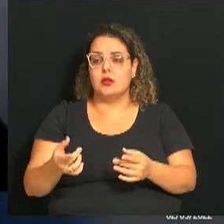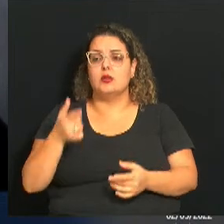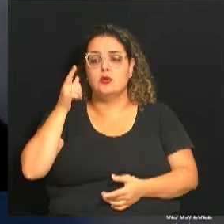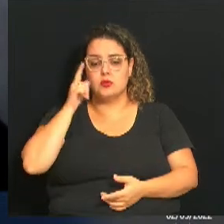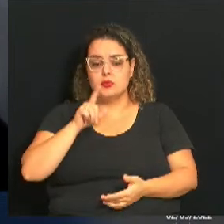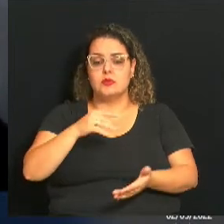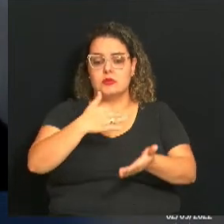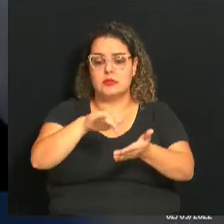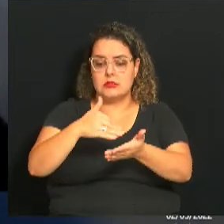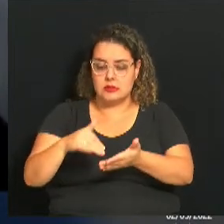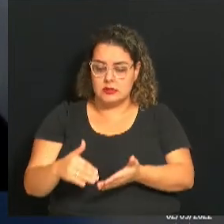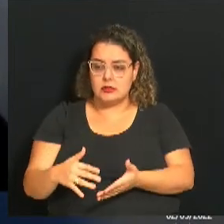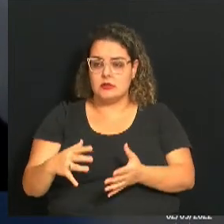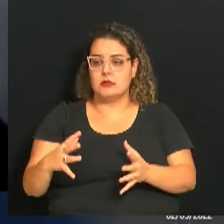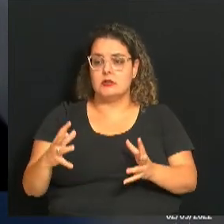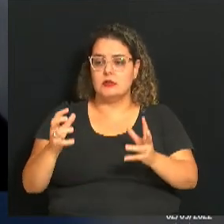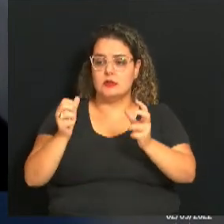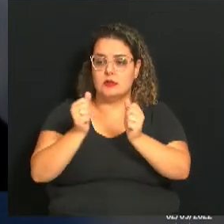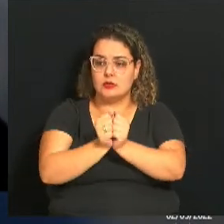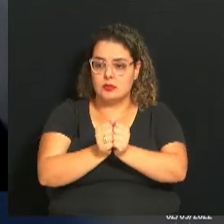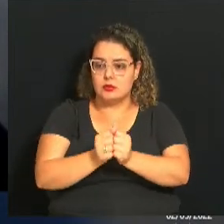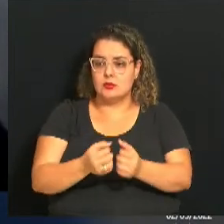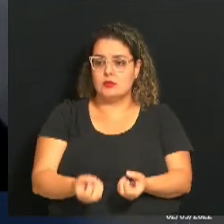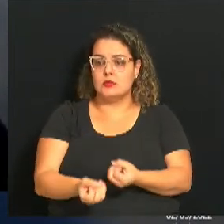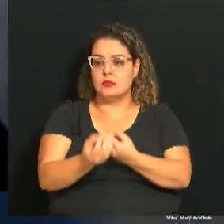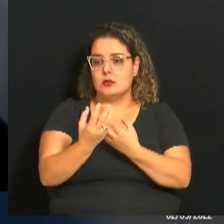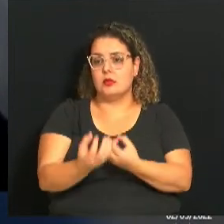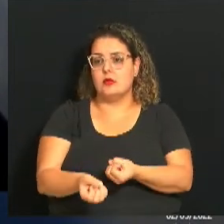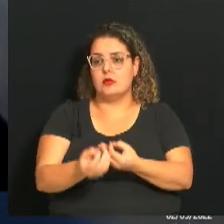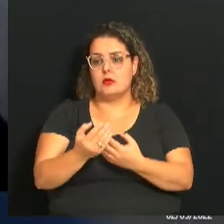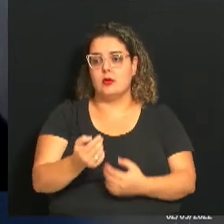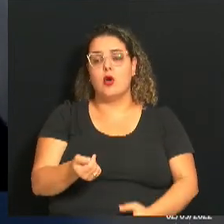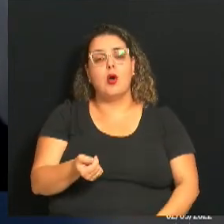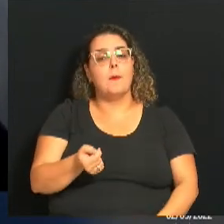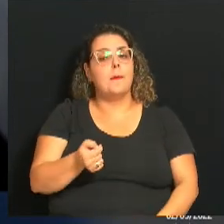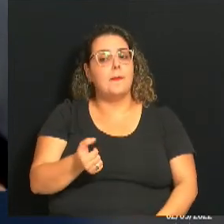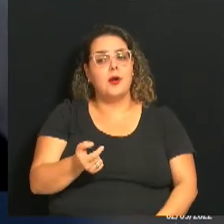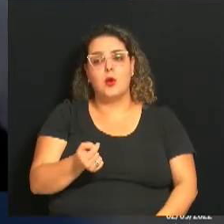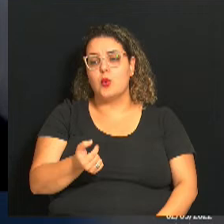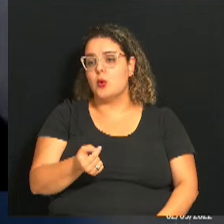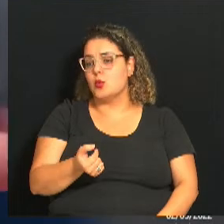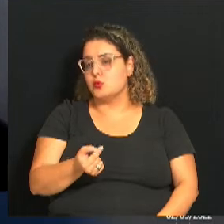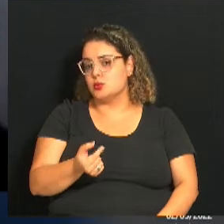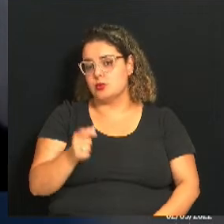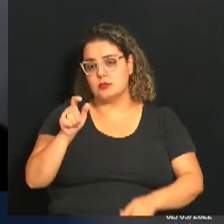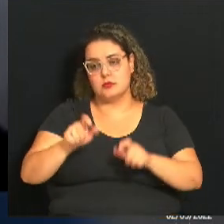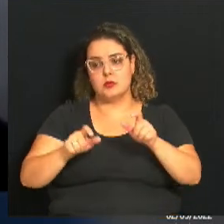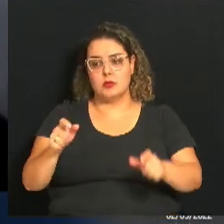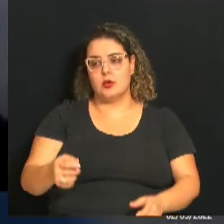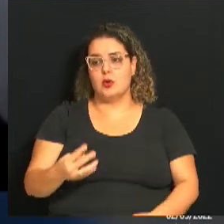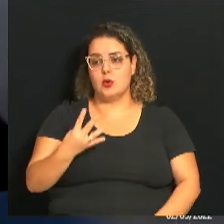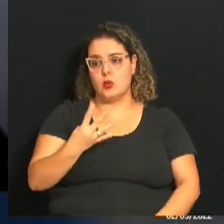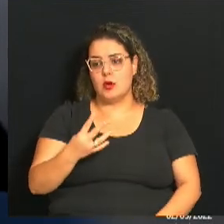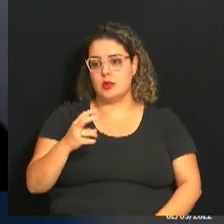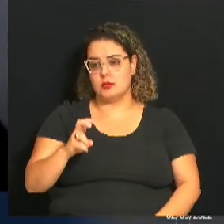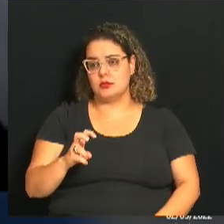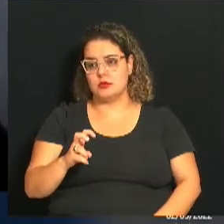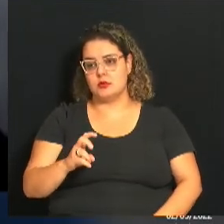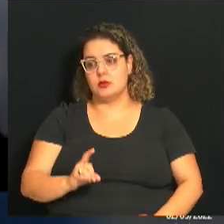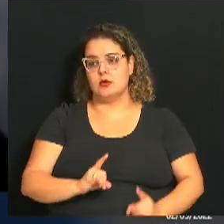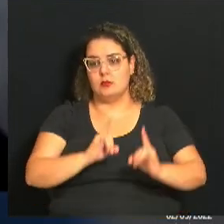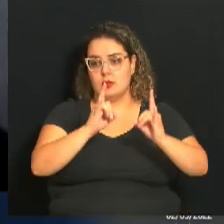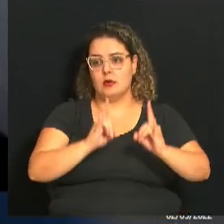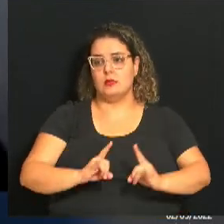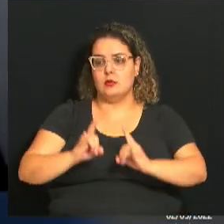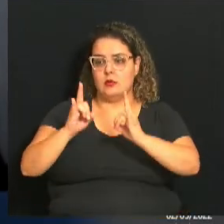cruzamento com os dados da Sanava, mostrou que é pouquíssimas pessoas que têm 4 ou 5 apartamentos, o resto é tudo